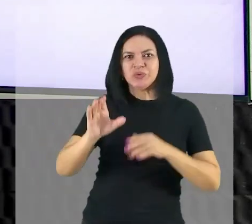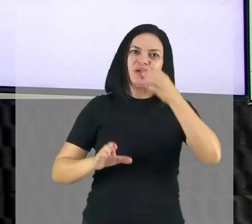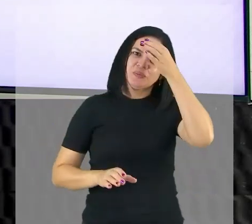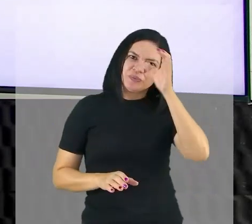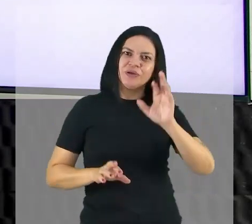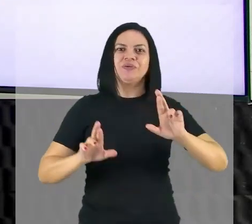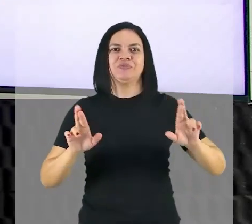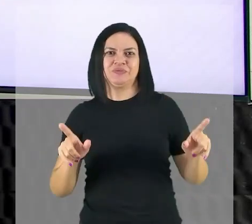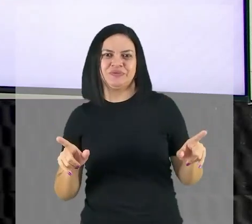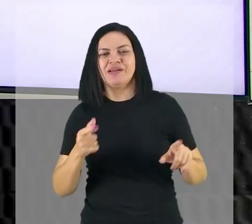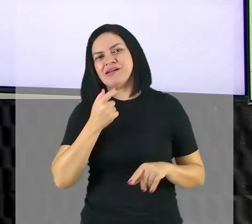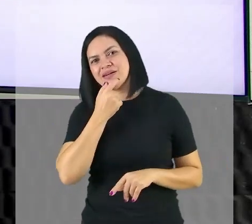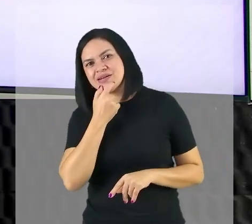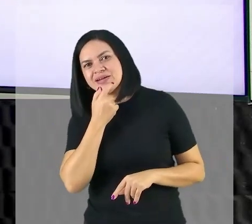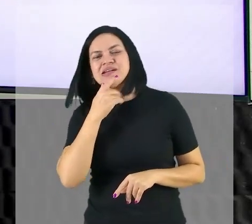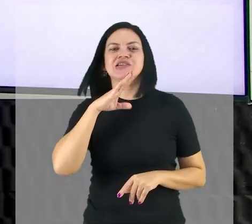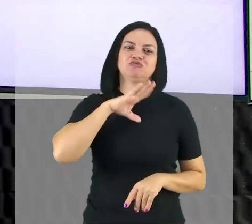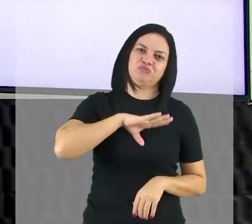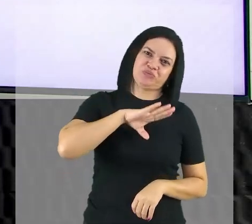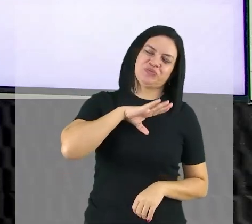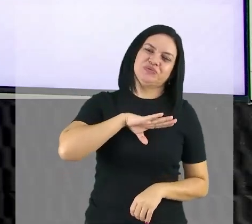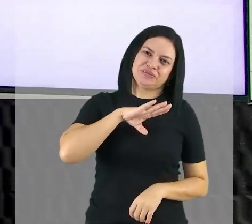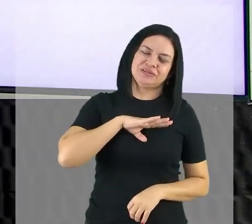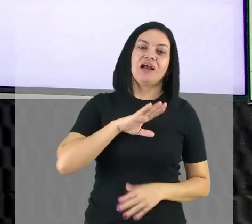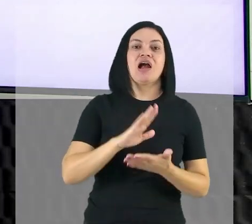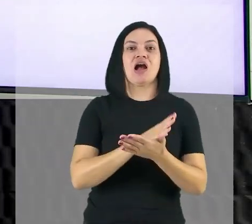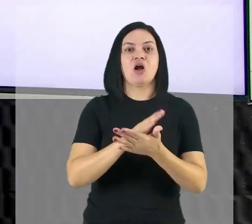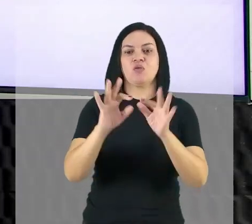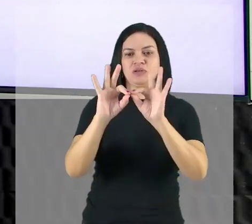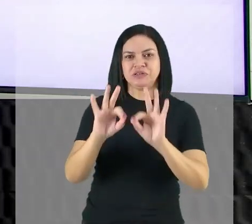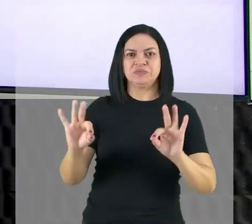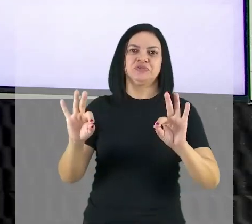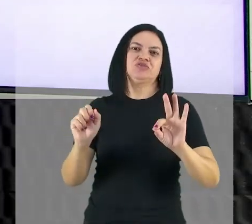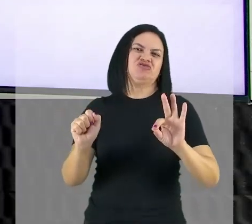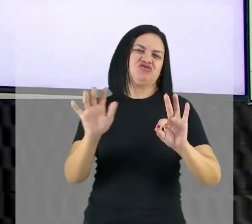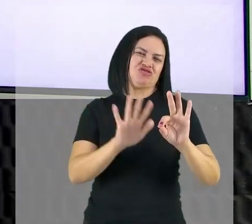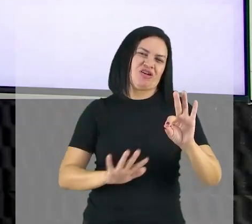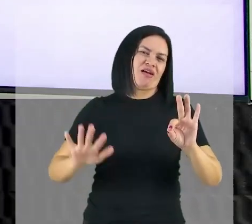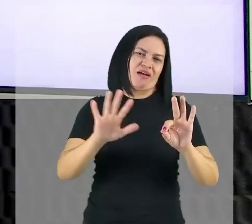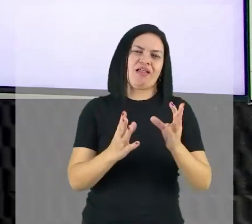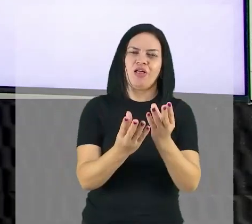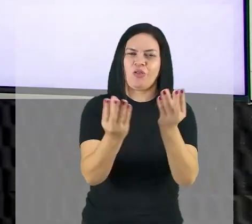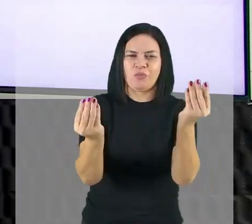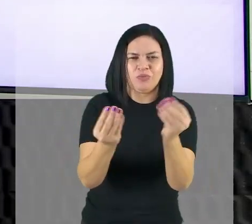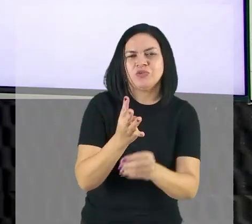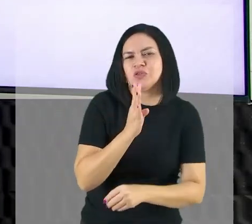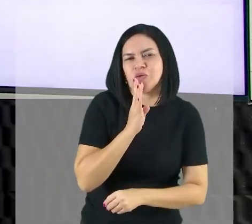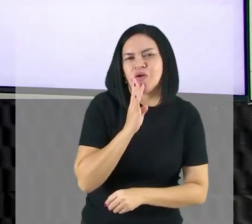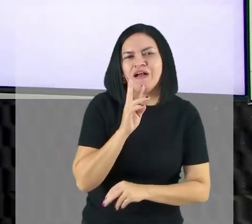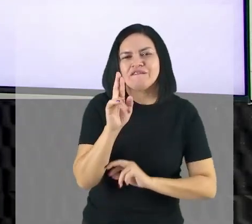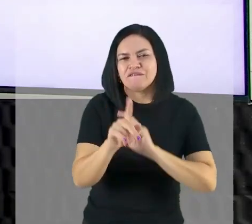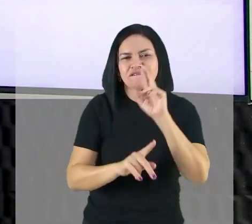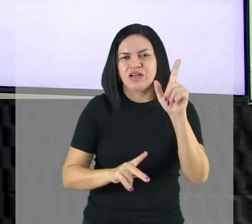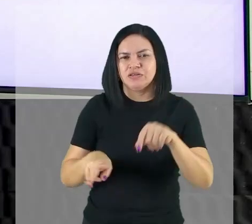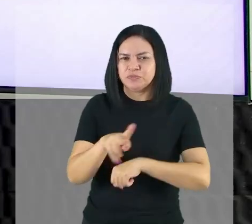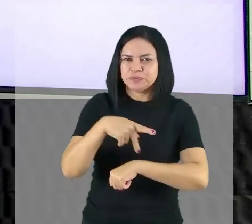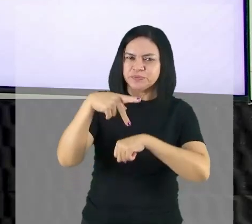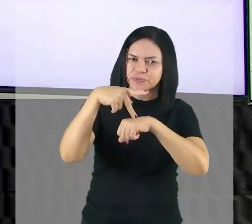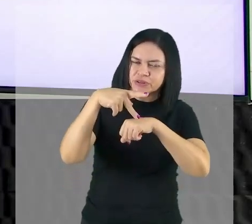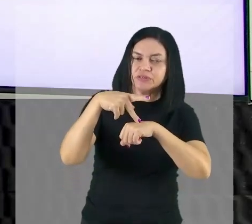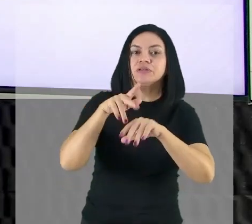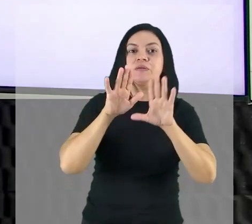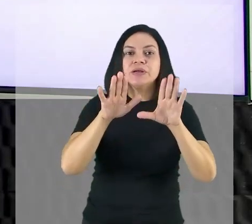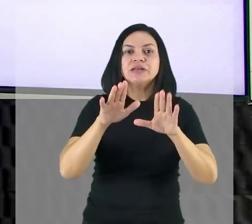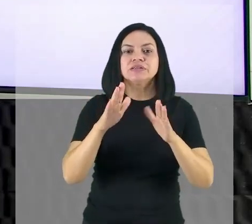cultura. Tem algumas expressões que são gerais. Muita gente conhece de diferentes países. Mas tem